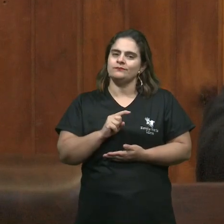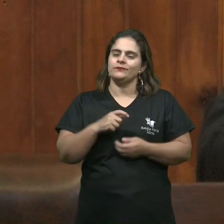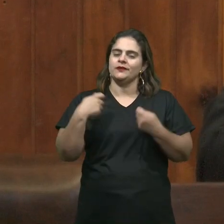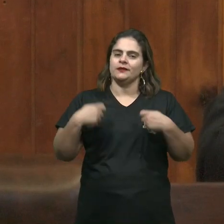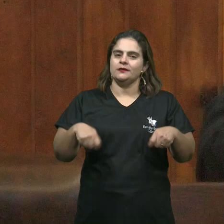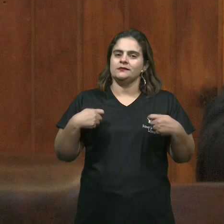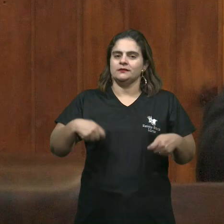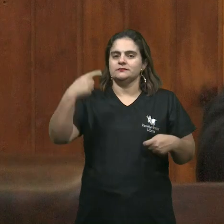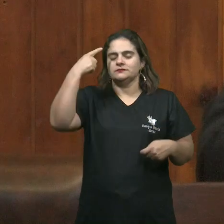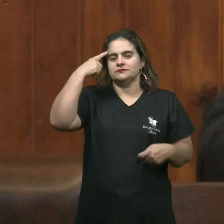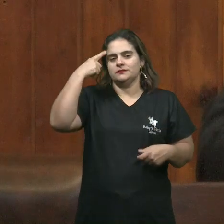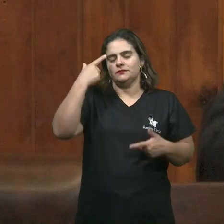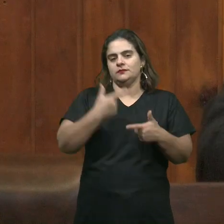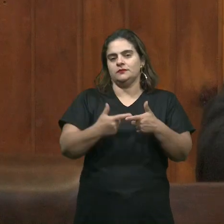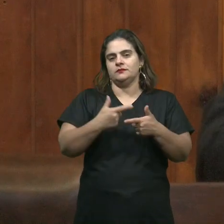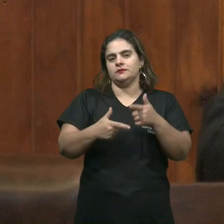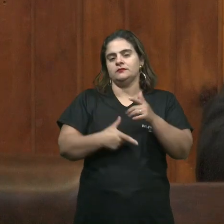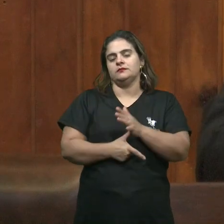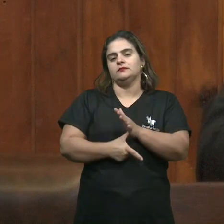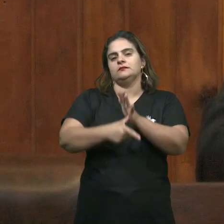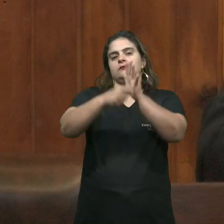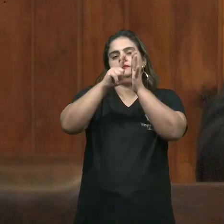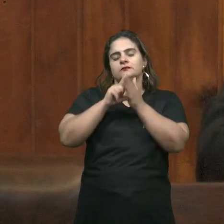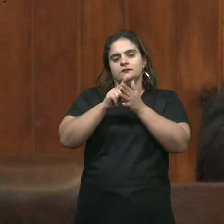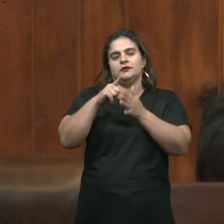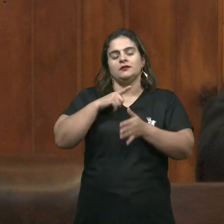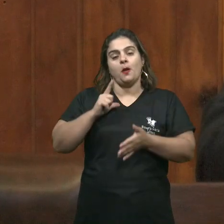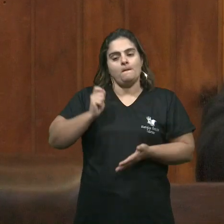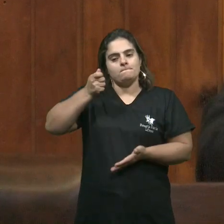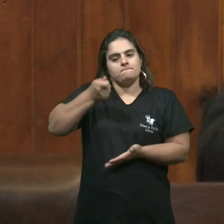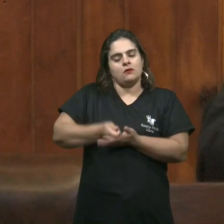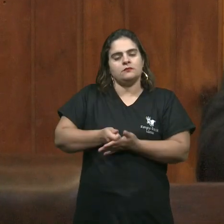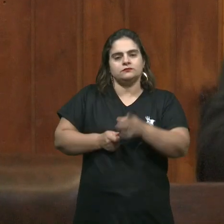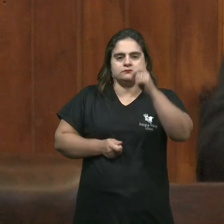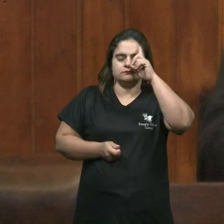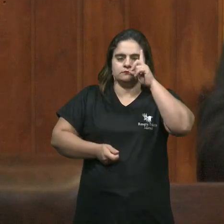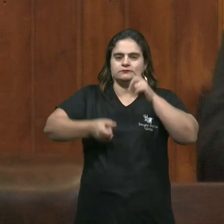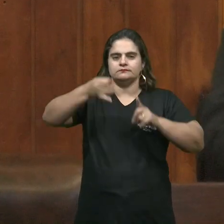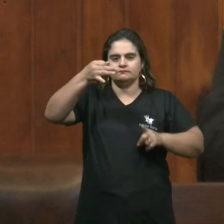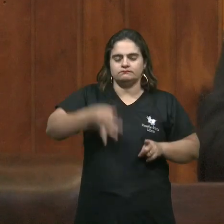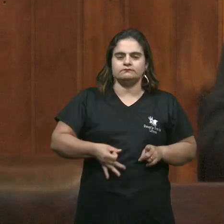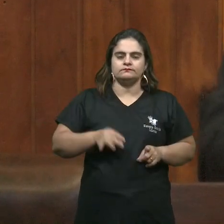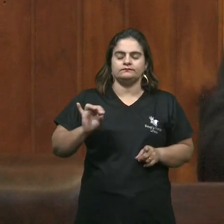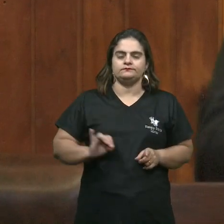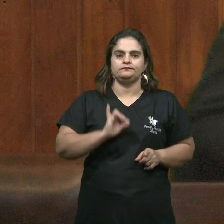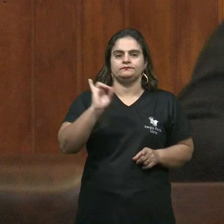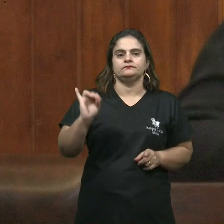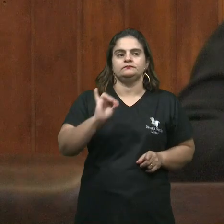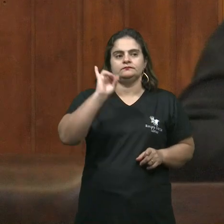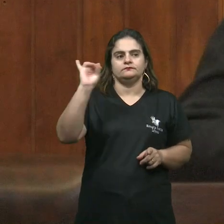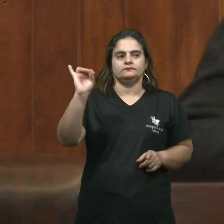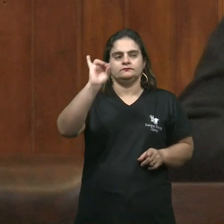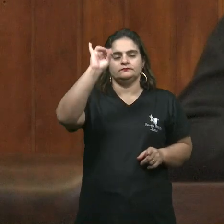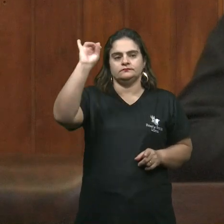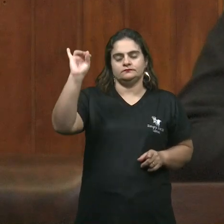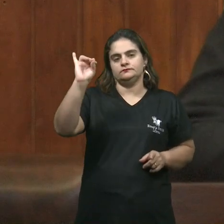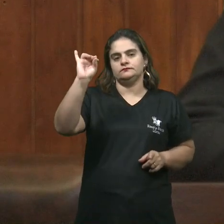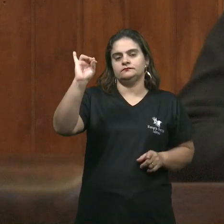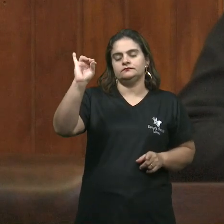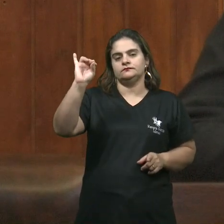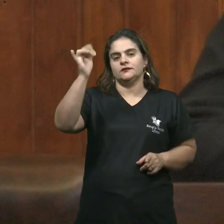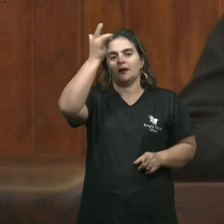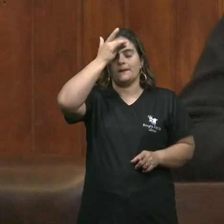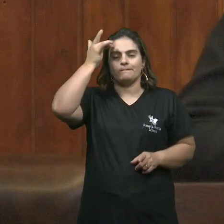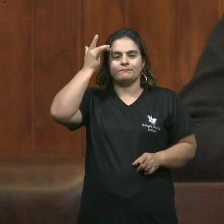que ele aconteça, assegurando que o pagamento em dia seja tratado como prioridade pela gestão pública.